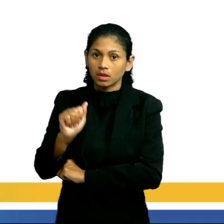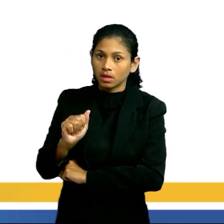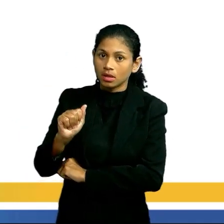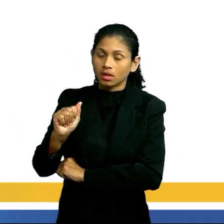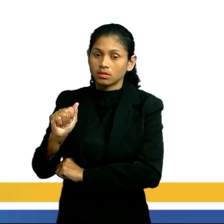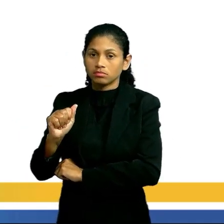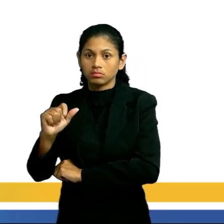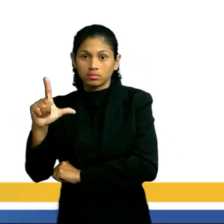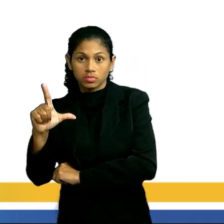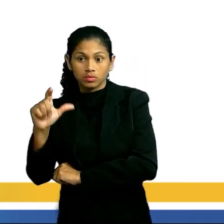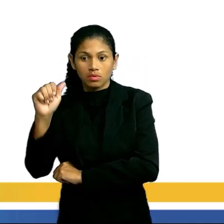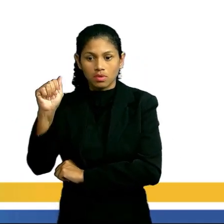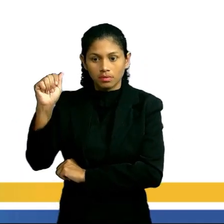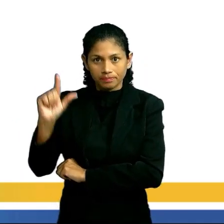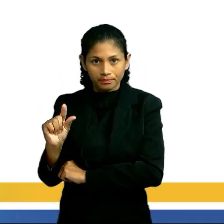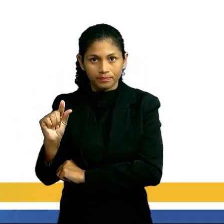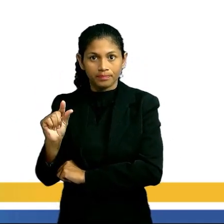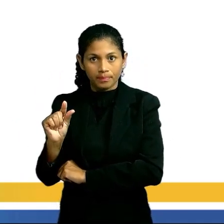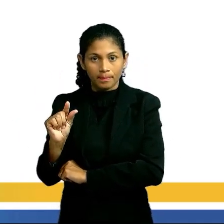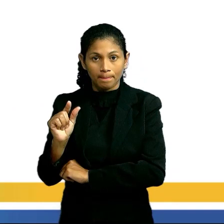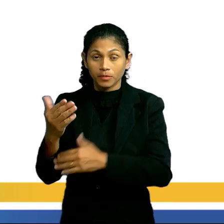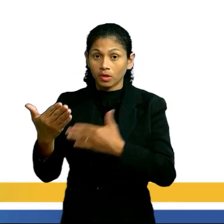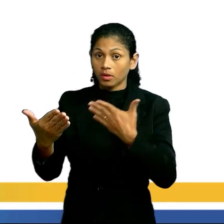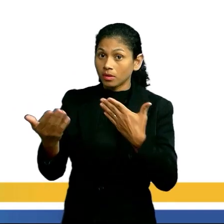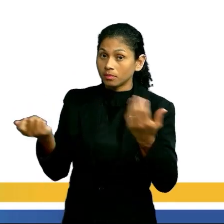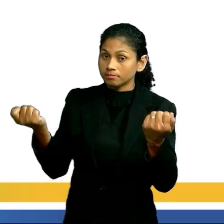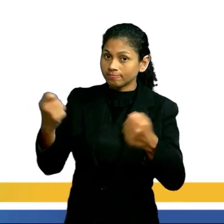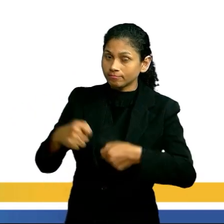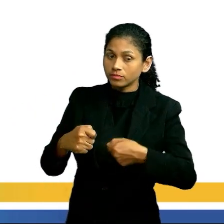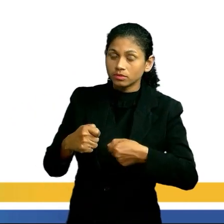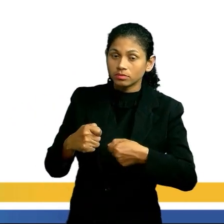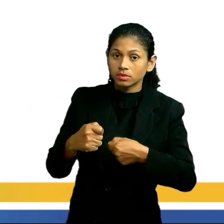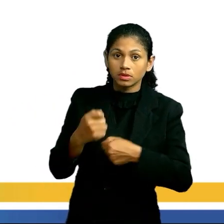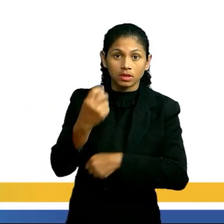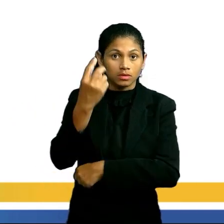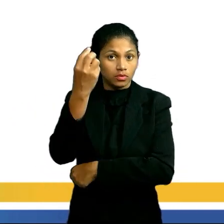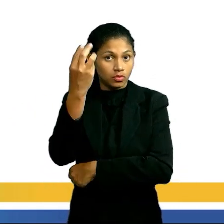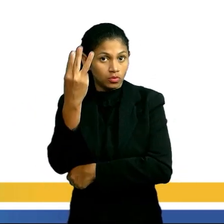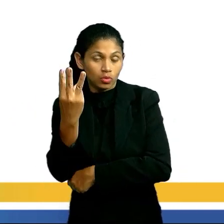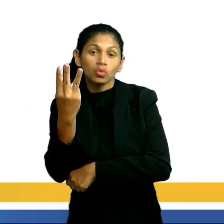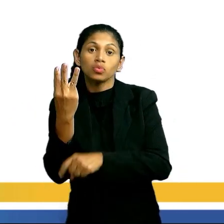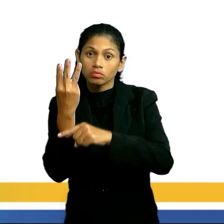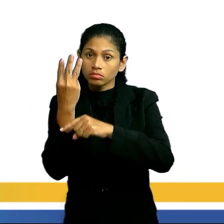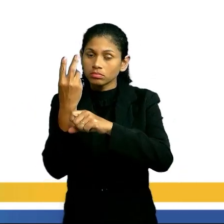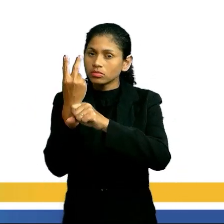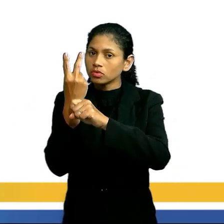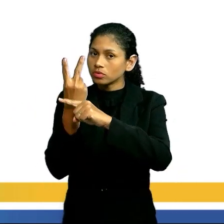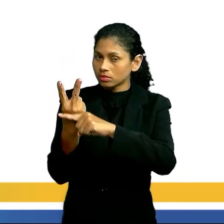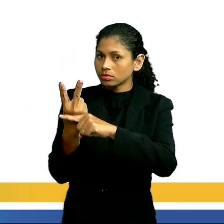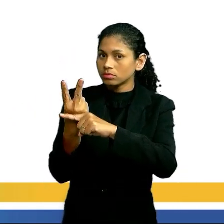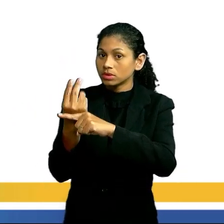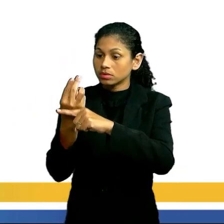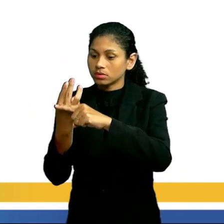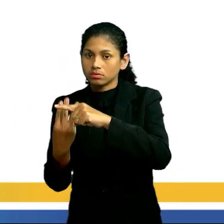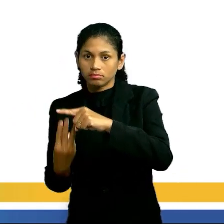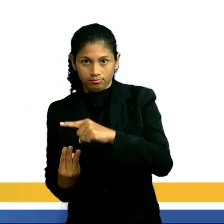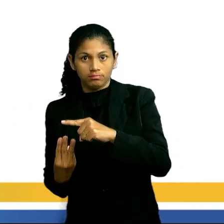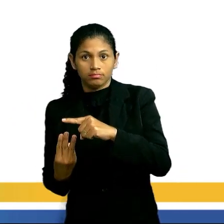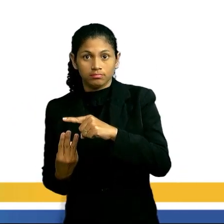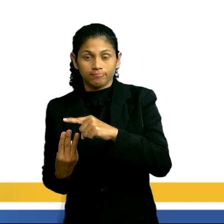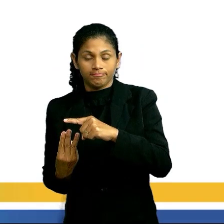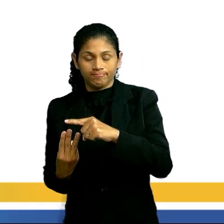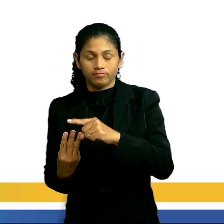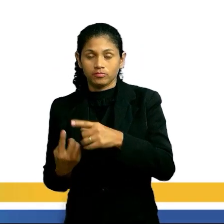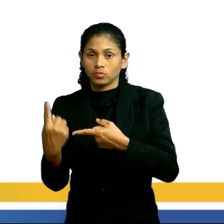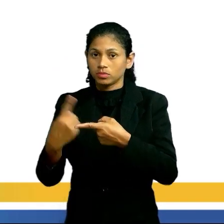azinho. Então, a proporção aí é de 2 sobre 3. Afinal de contas, ele é um indivíduo